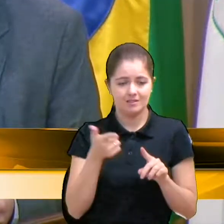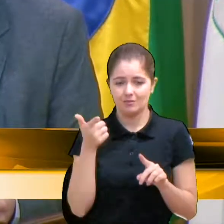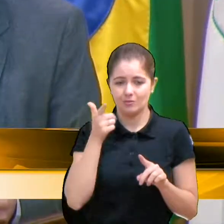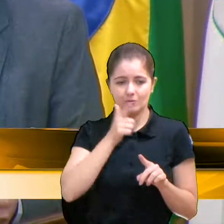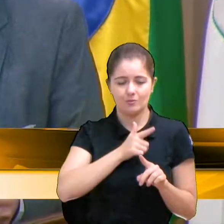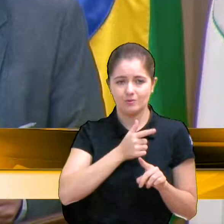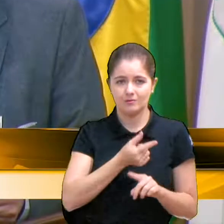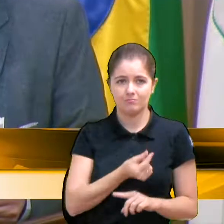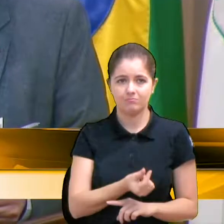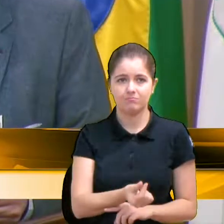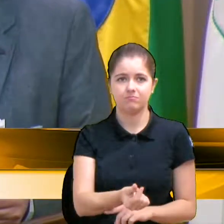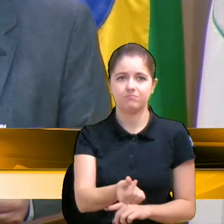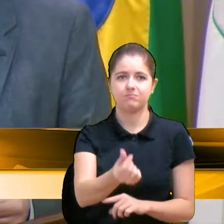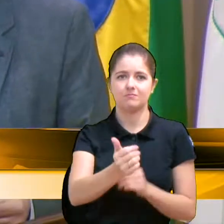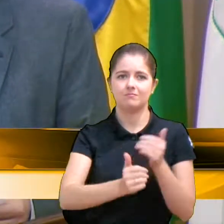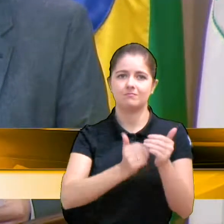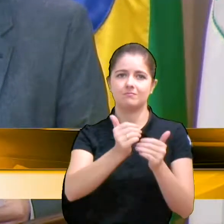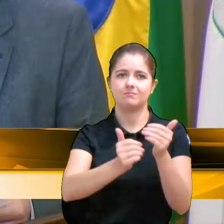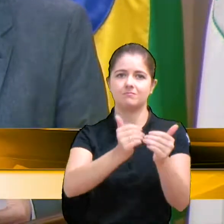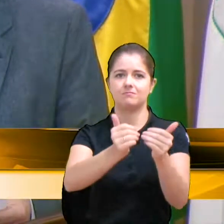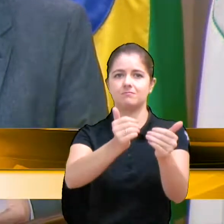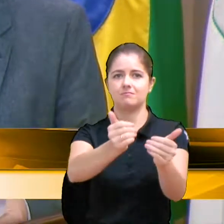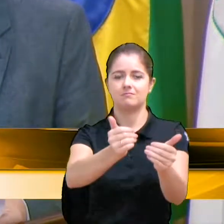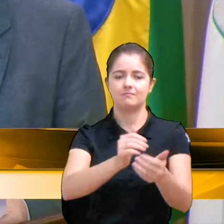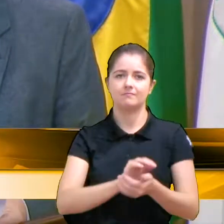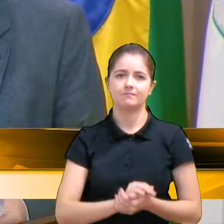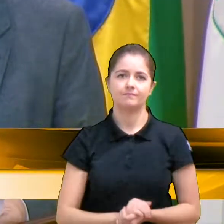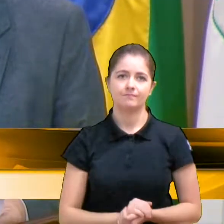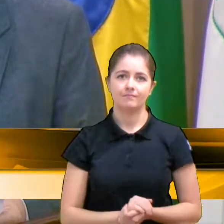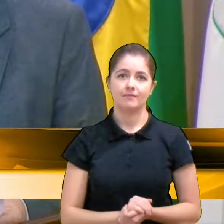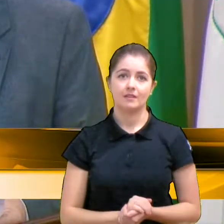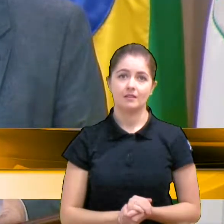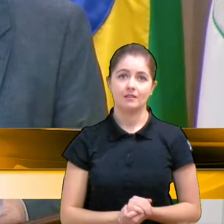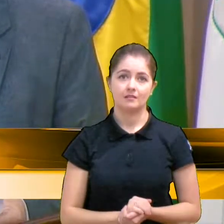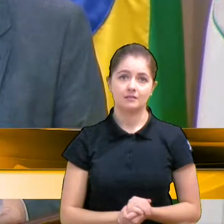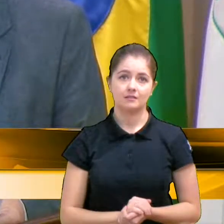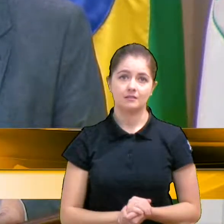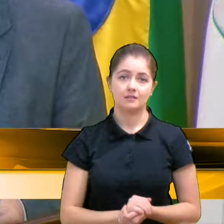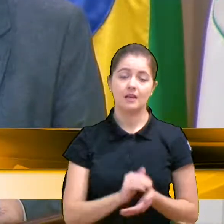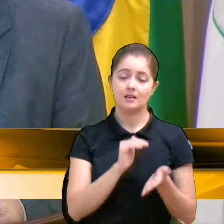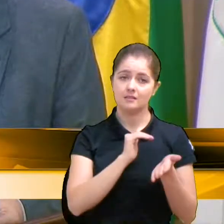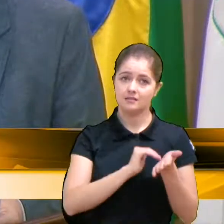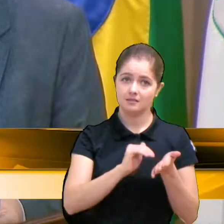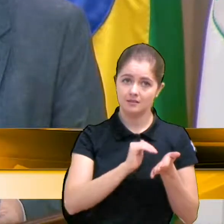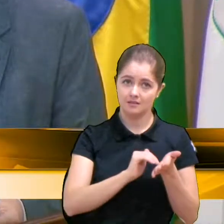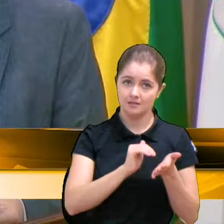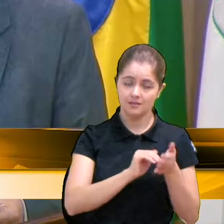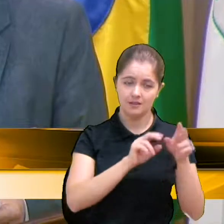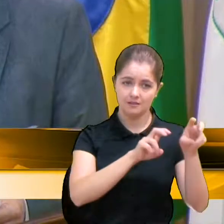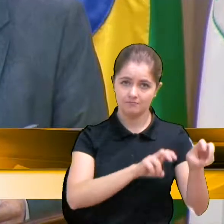né? Então, na contramão disso, a secretária da Agricultura,